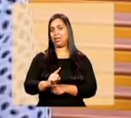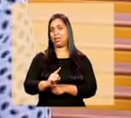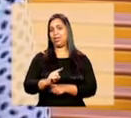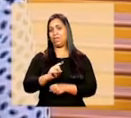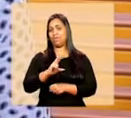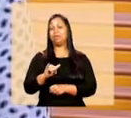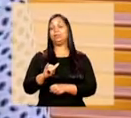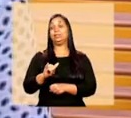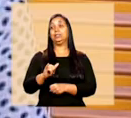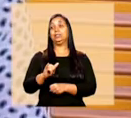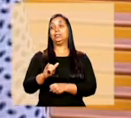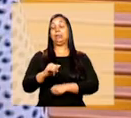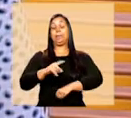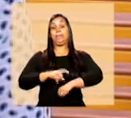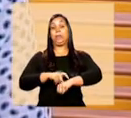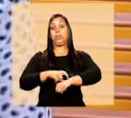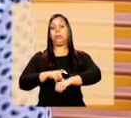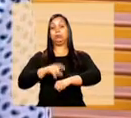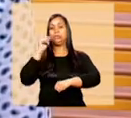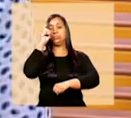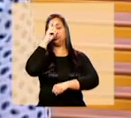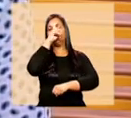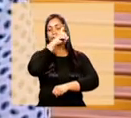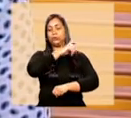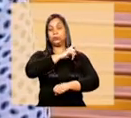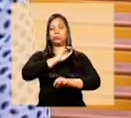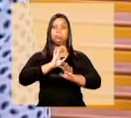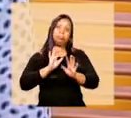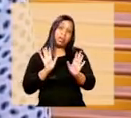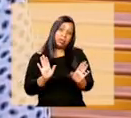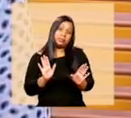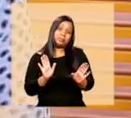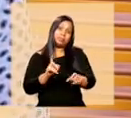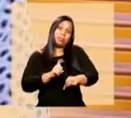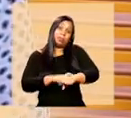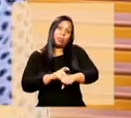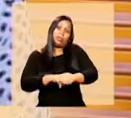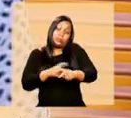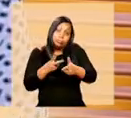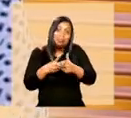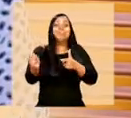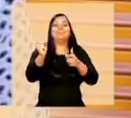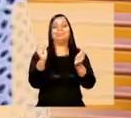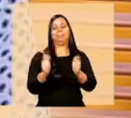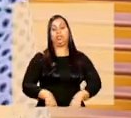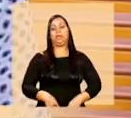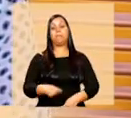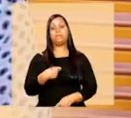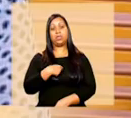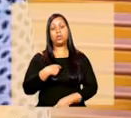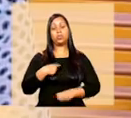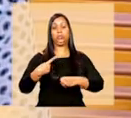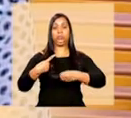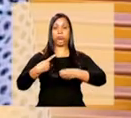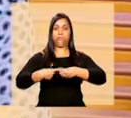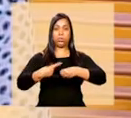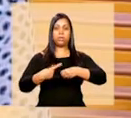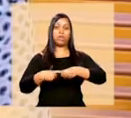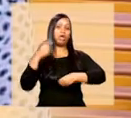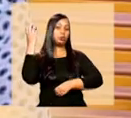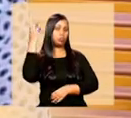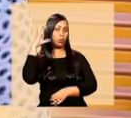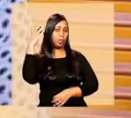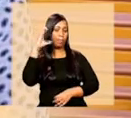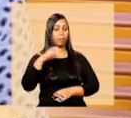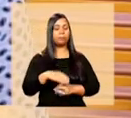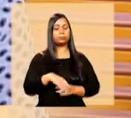você passar por momentos assim, mas, como se disse, são momentos vitoriosos. Eu sou de Cuiabá, Mato Grosso,